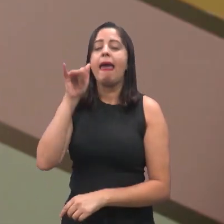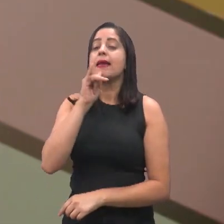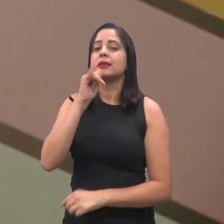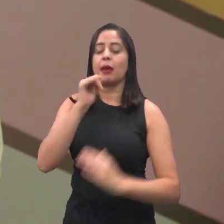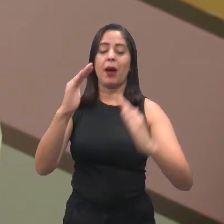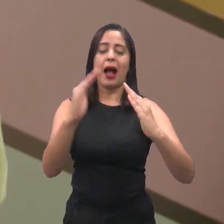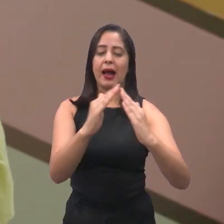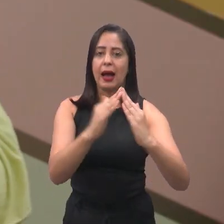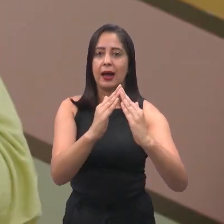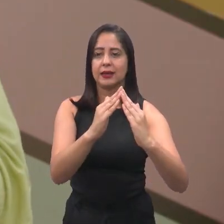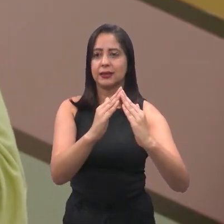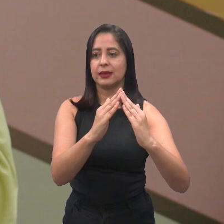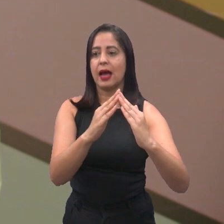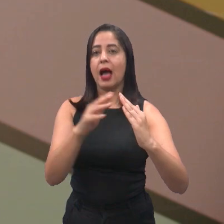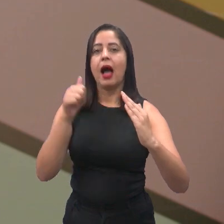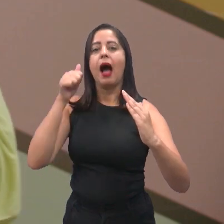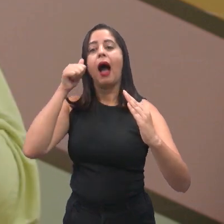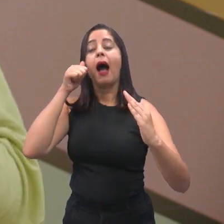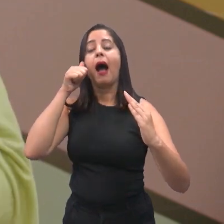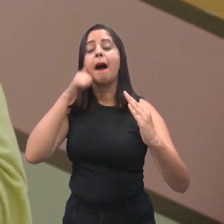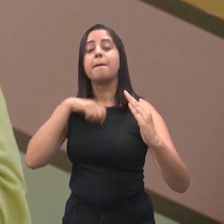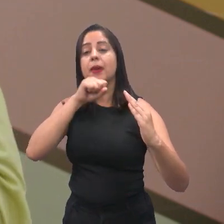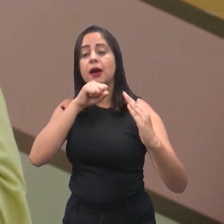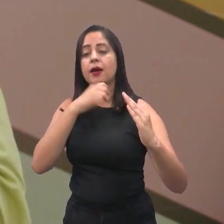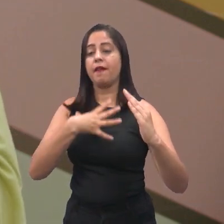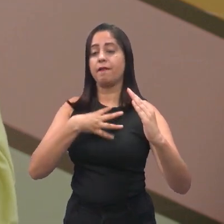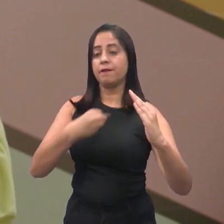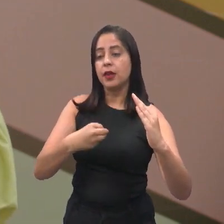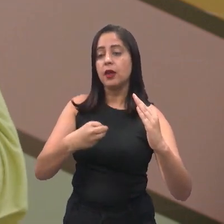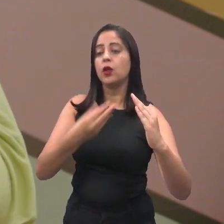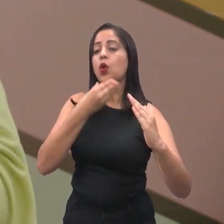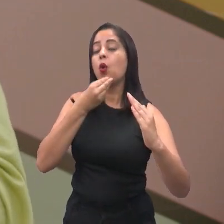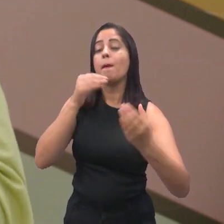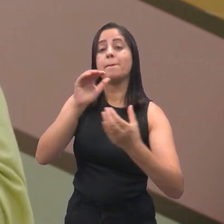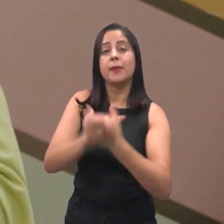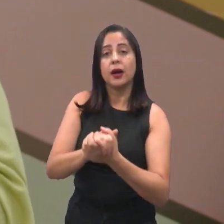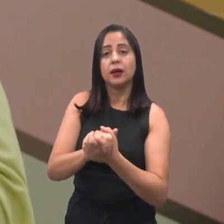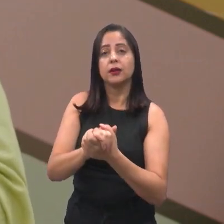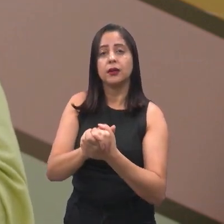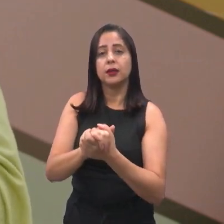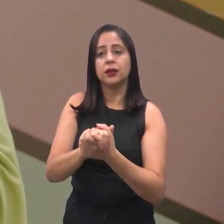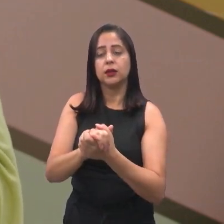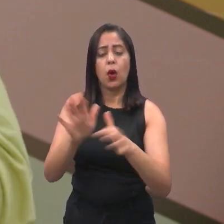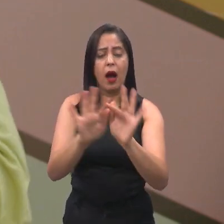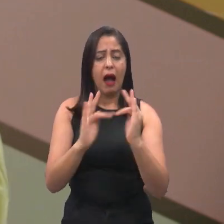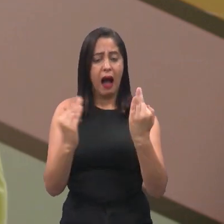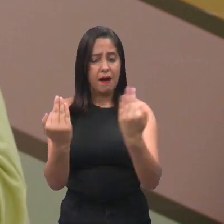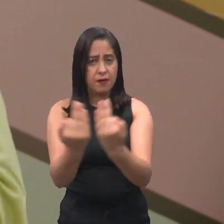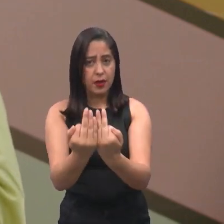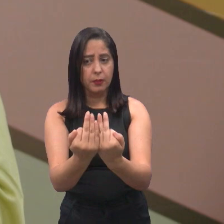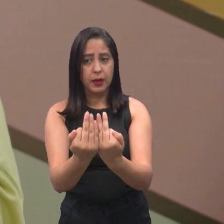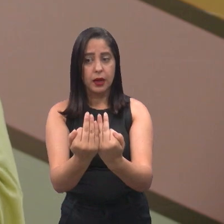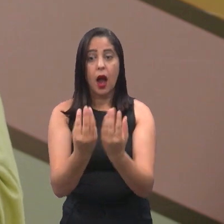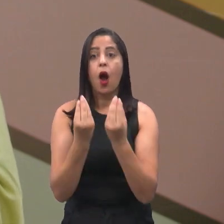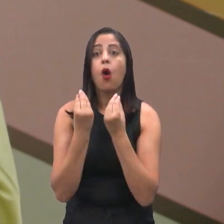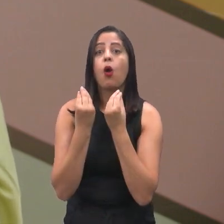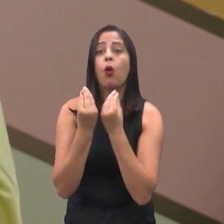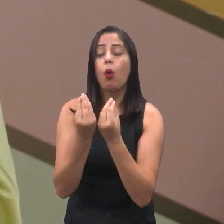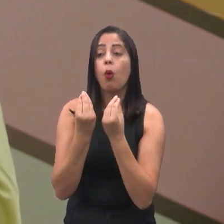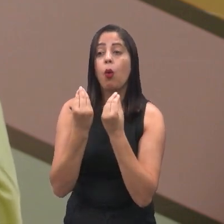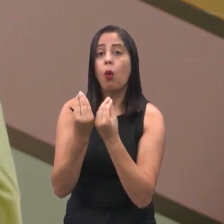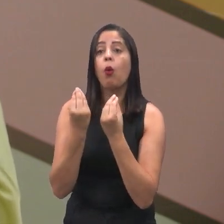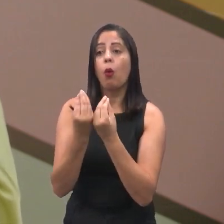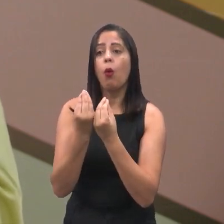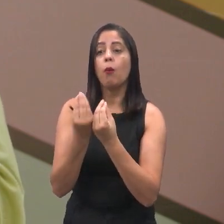mãe, filhos, marido, como essas pessoas que compõem essa casa, essa residência, colaboram com a manutenção